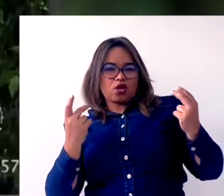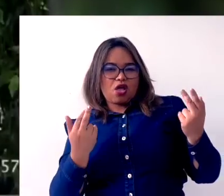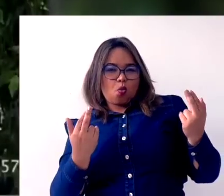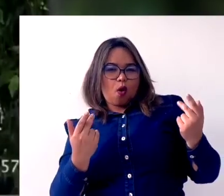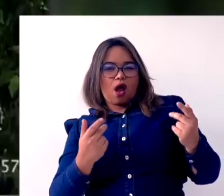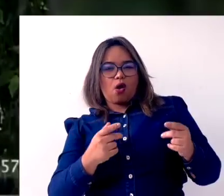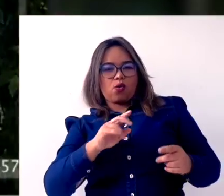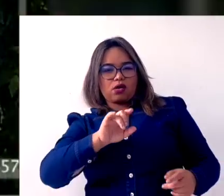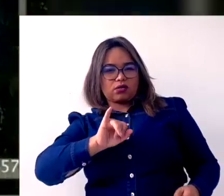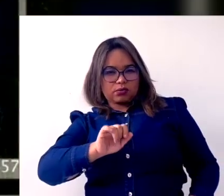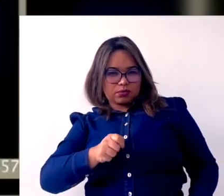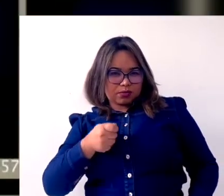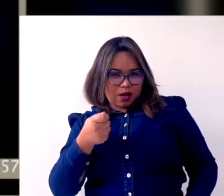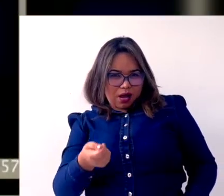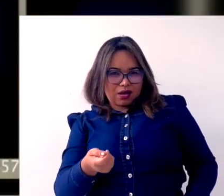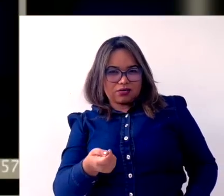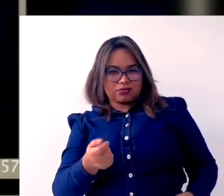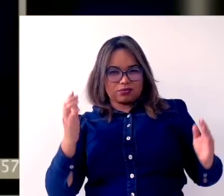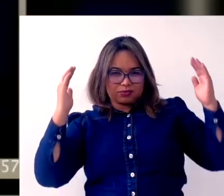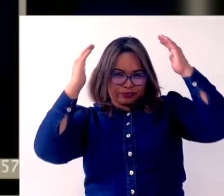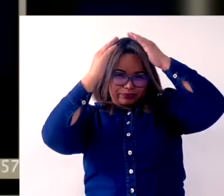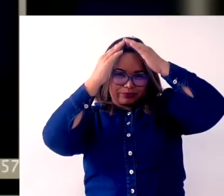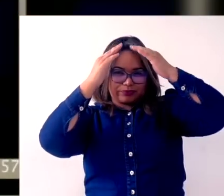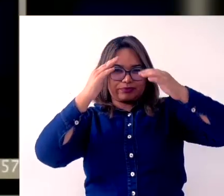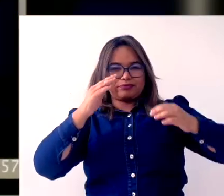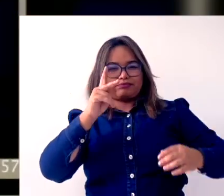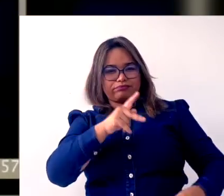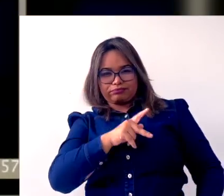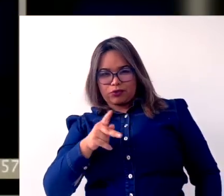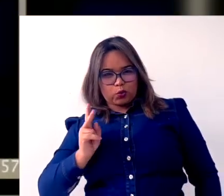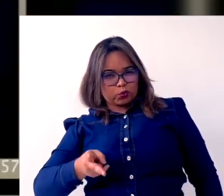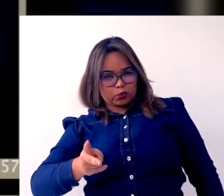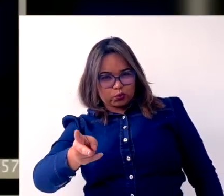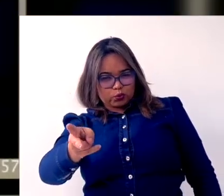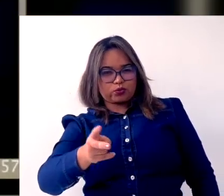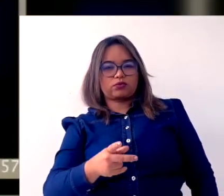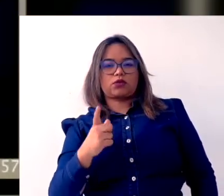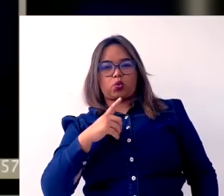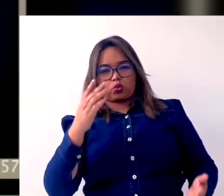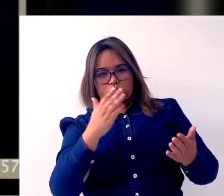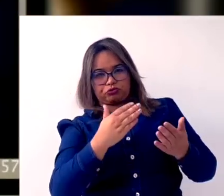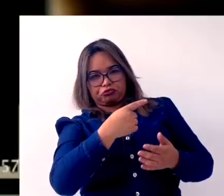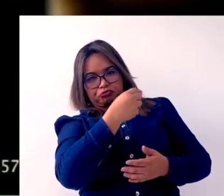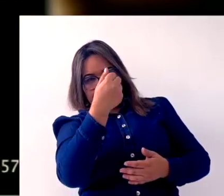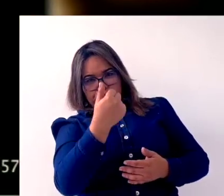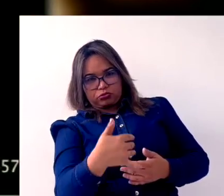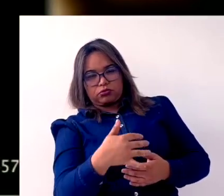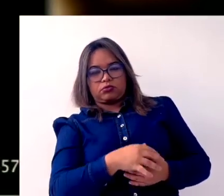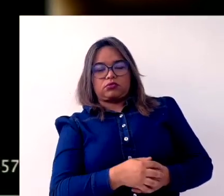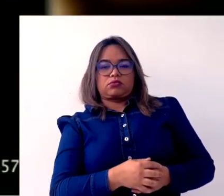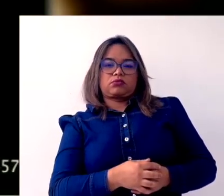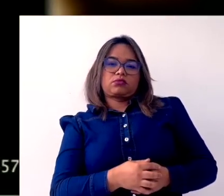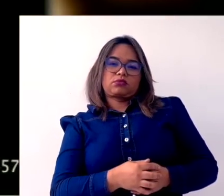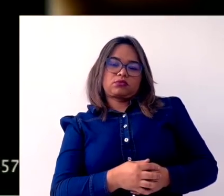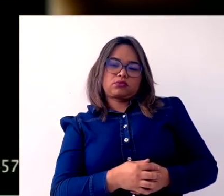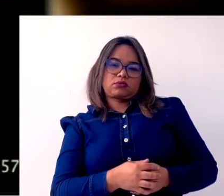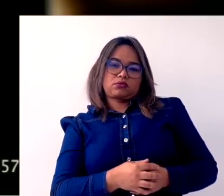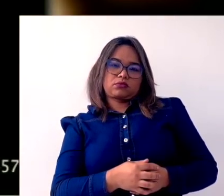Roma. De fato, o Papa se tornou imperador de Roma. Está escrito no Western Watchman que a igreja